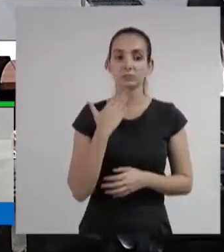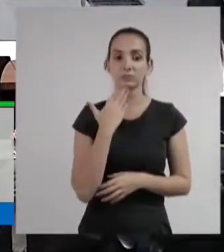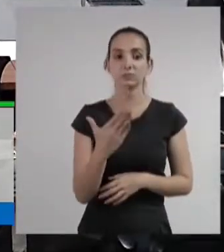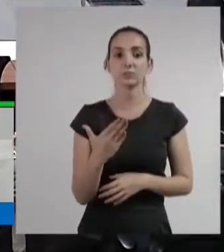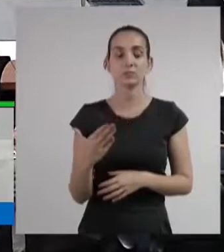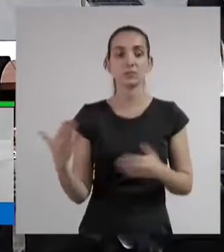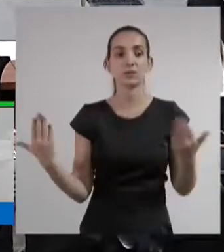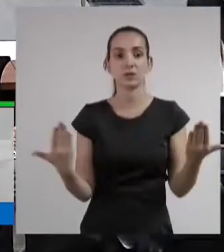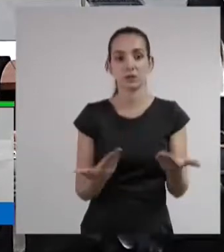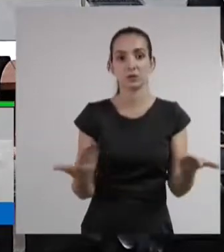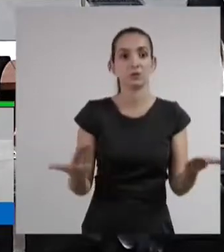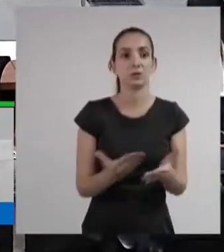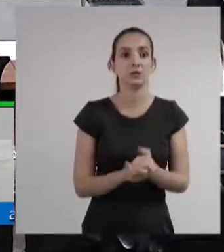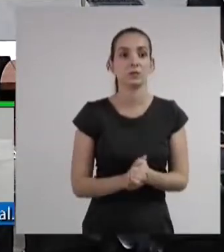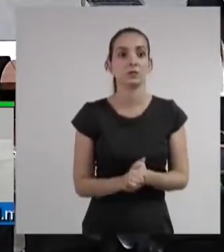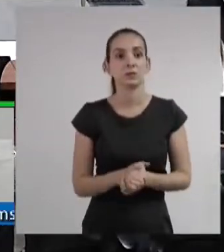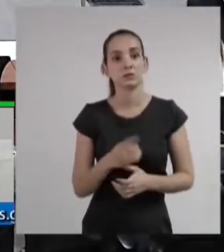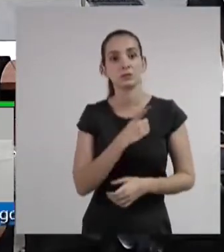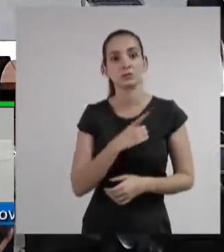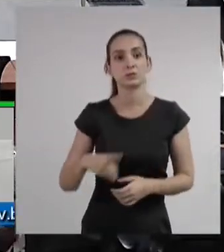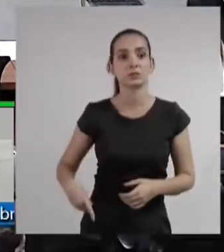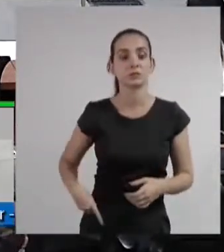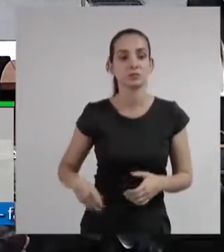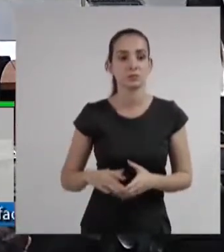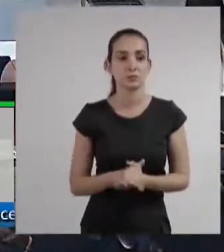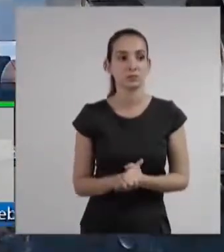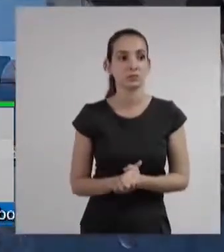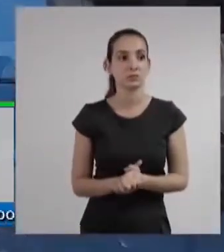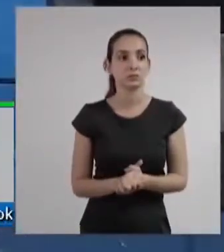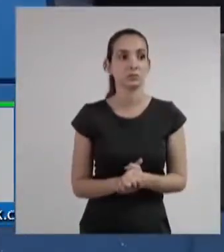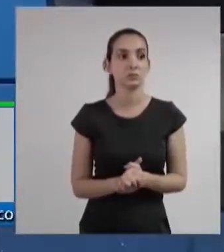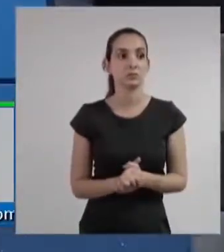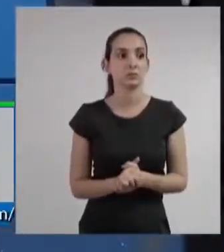Solicito do nobre deputado...